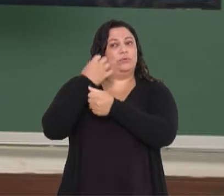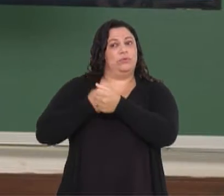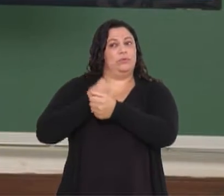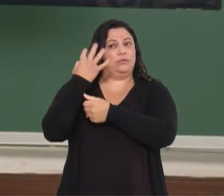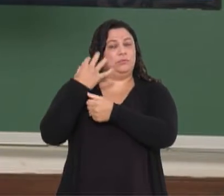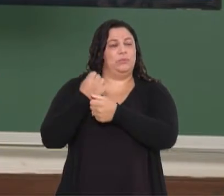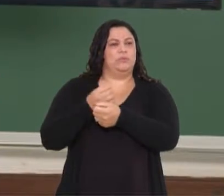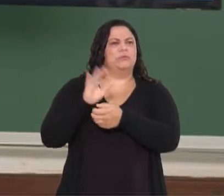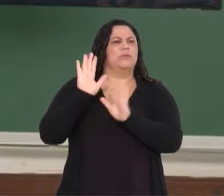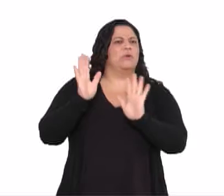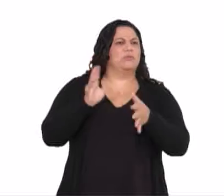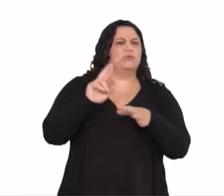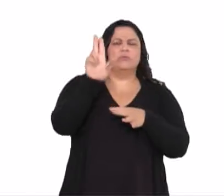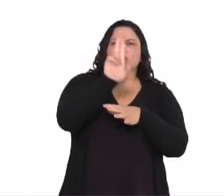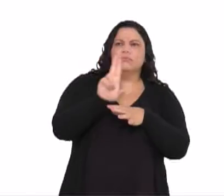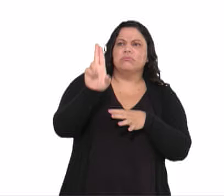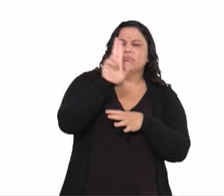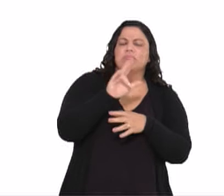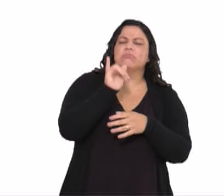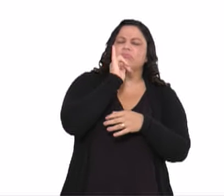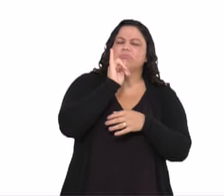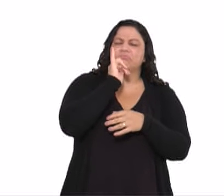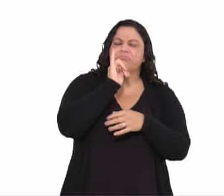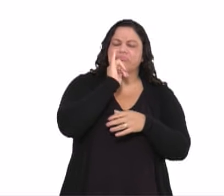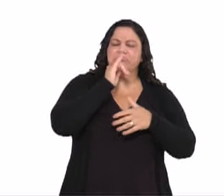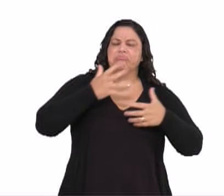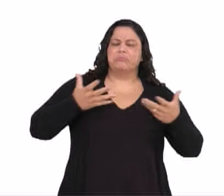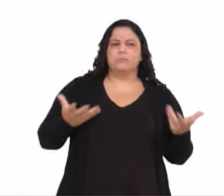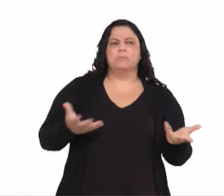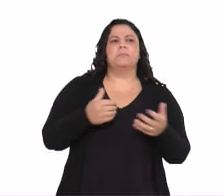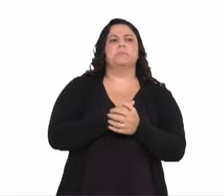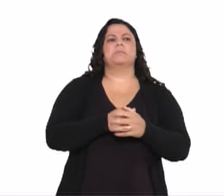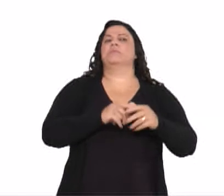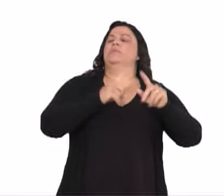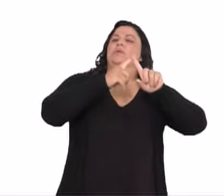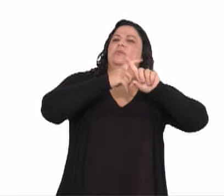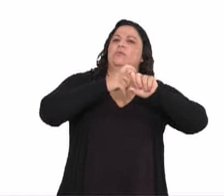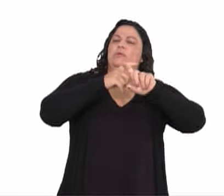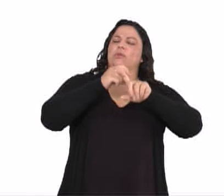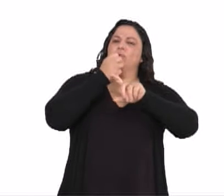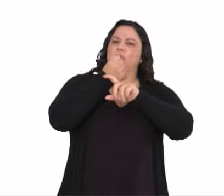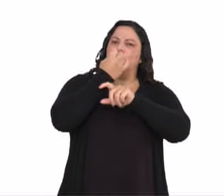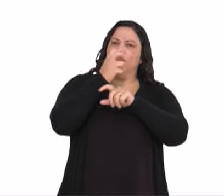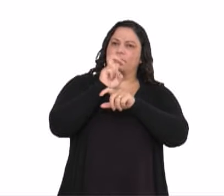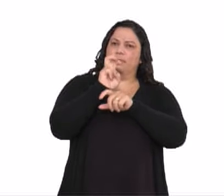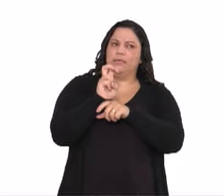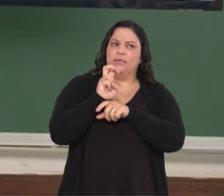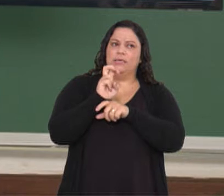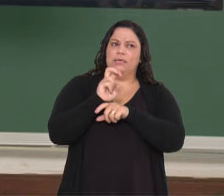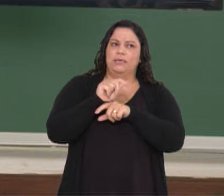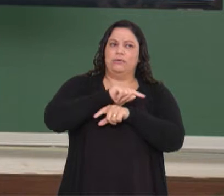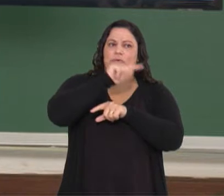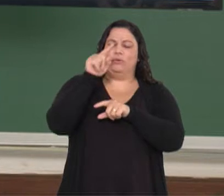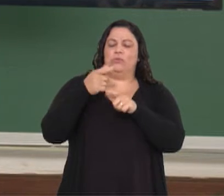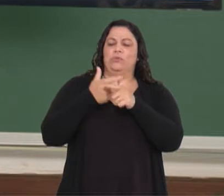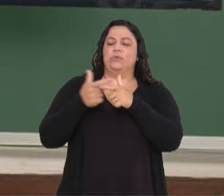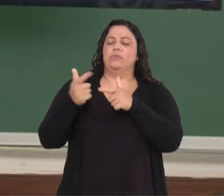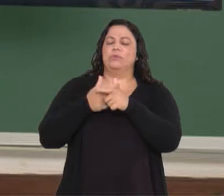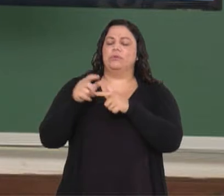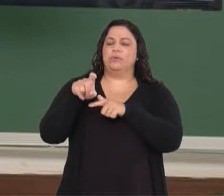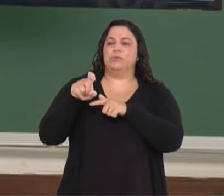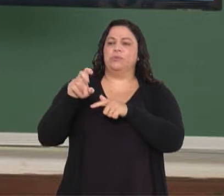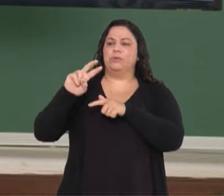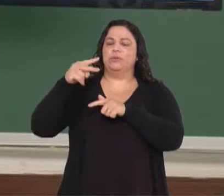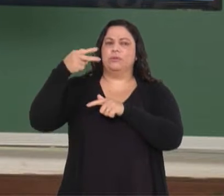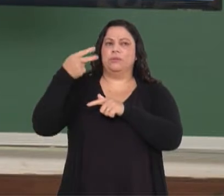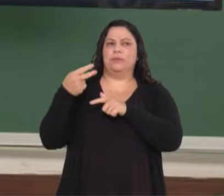alguns exemplos. Aqui o exemplo da variável x na quinta dividido pela variável x na segunda. O resultado será